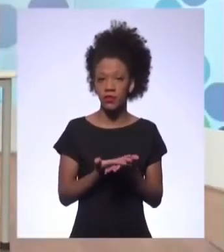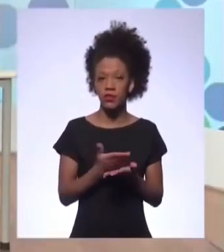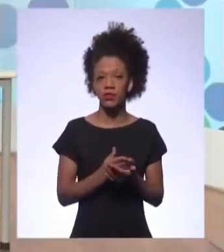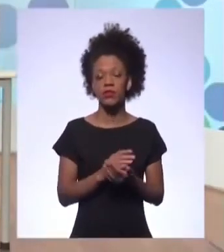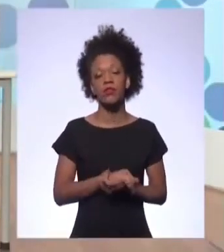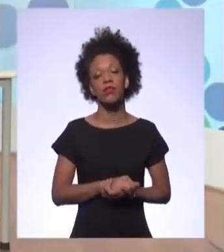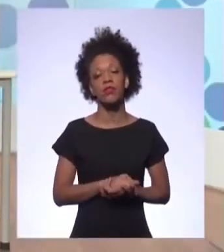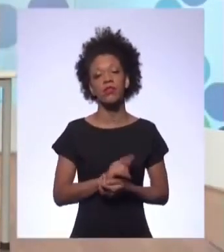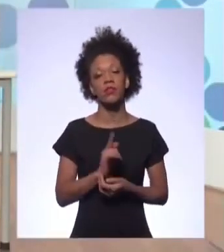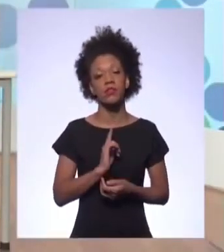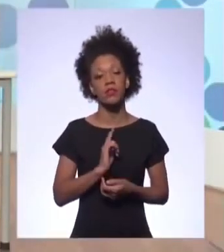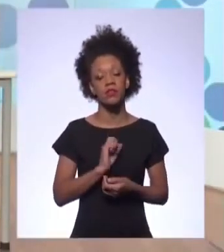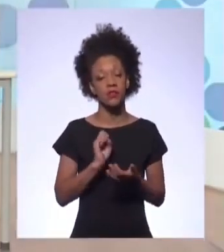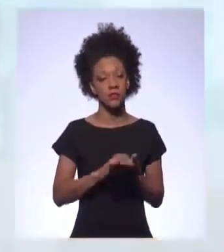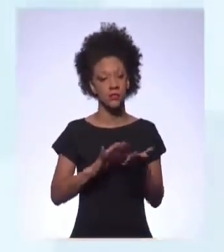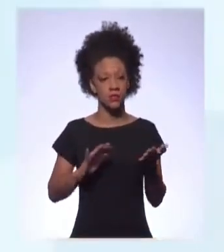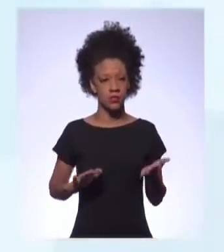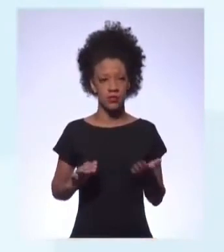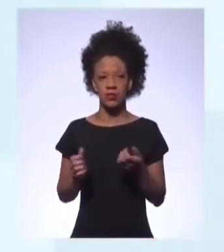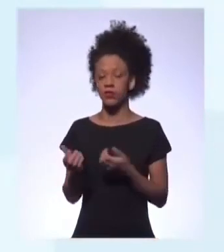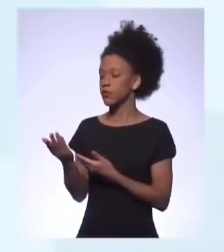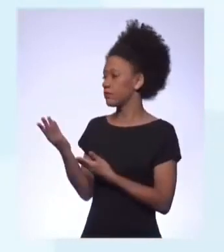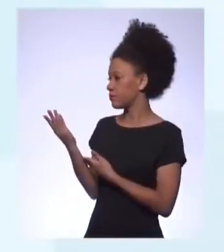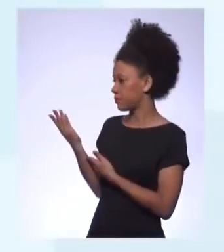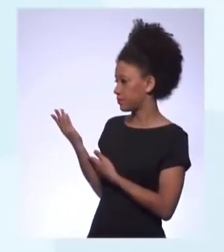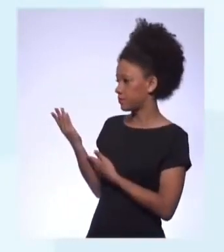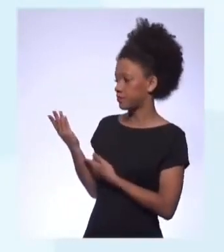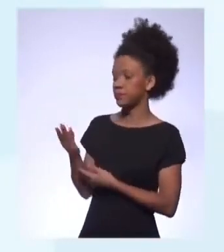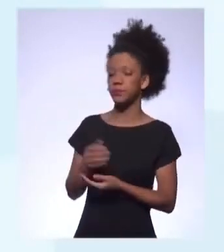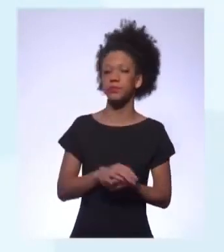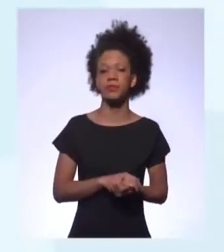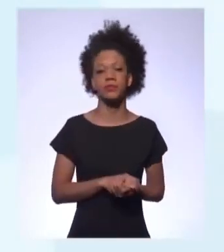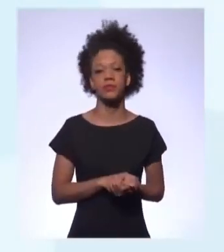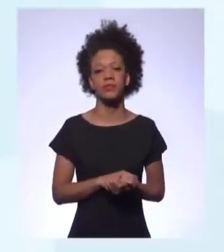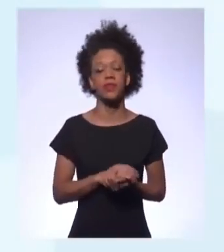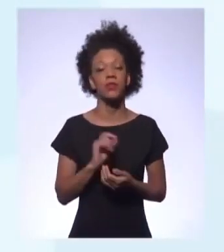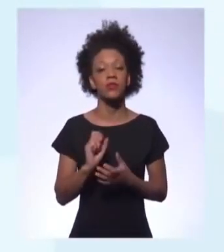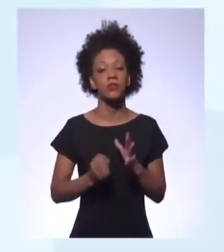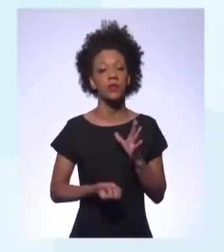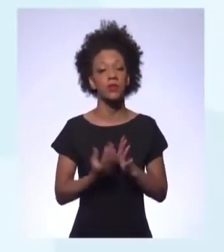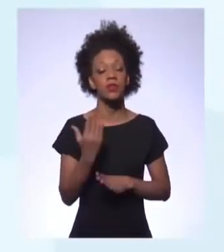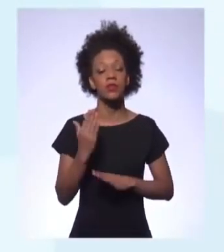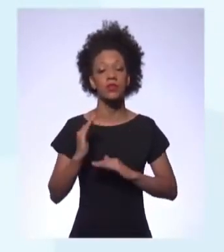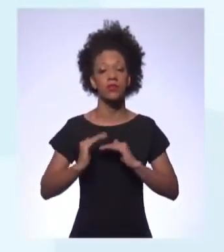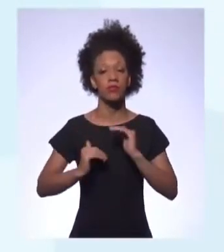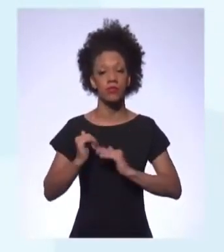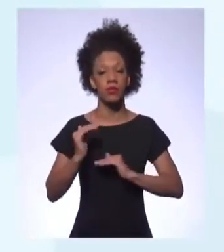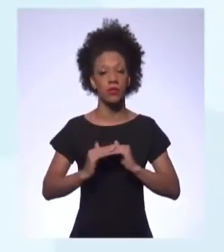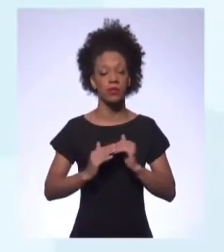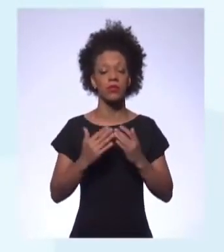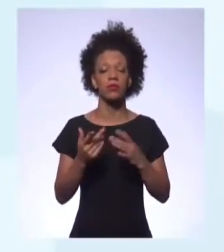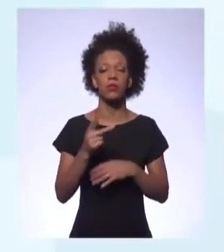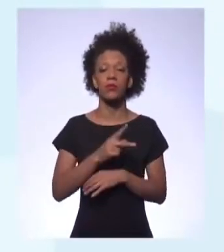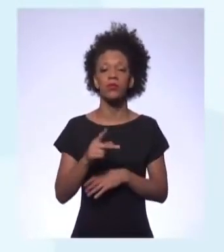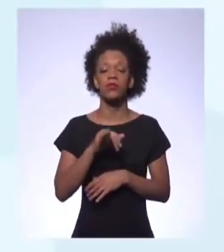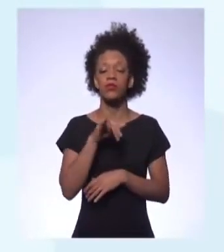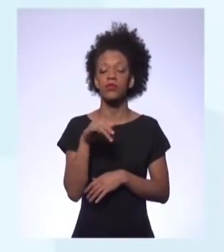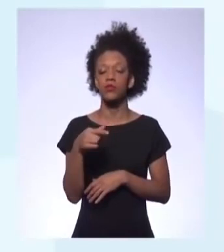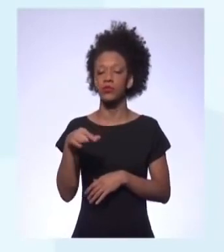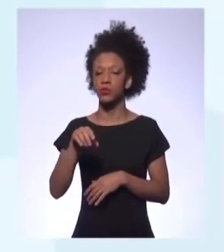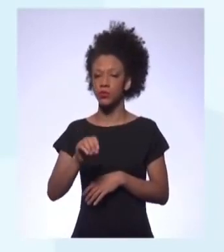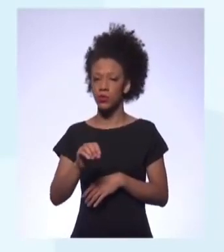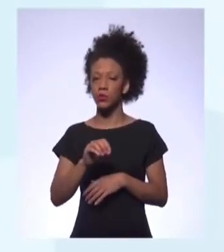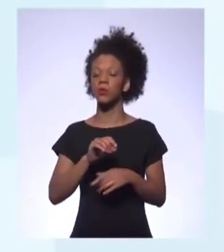Vocês têm uma atividade. Pode pôr de novo, Marcos. Vocês vão criar um modelinho ali, conforme o professor João e a